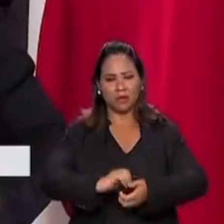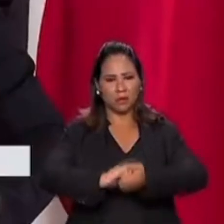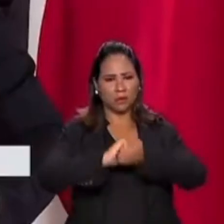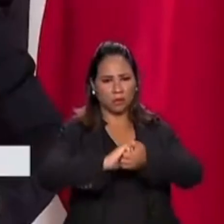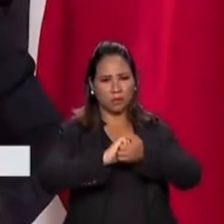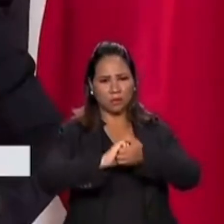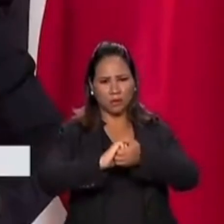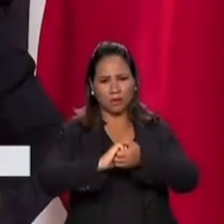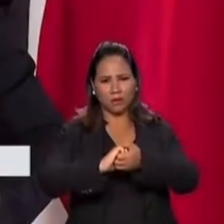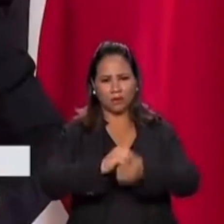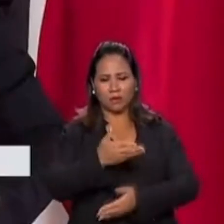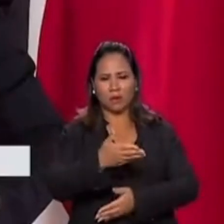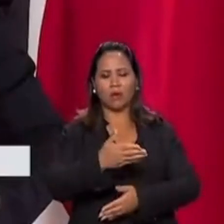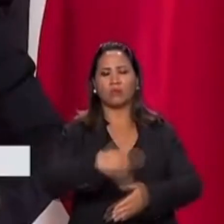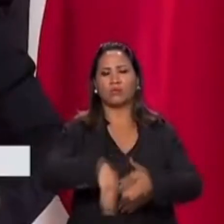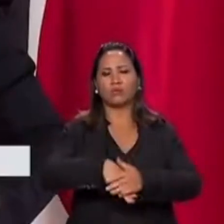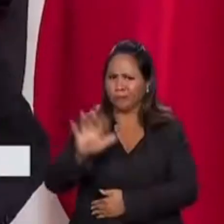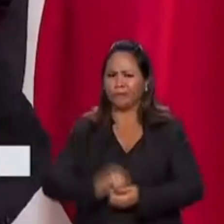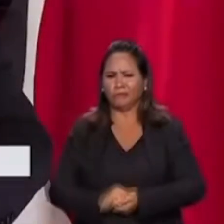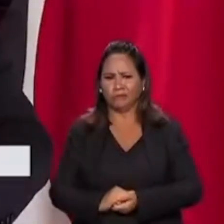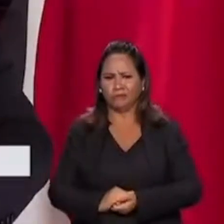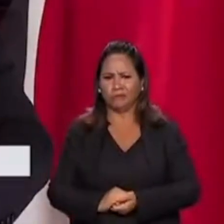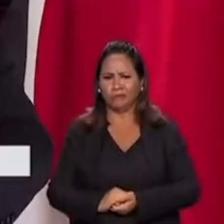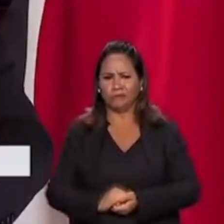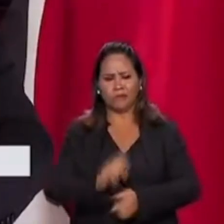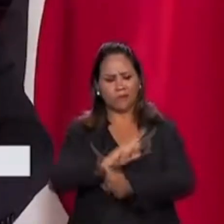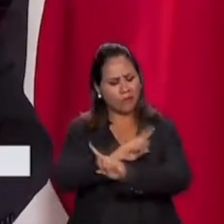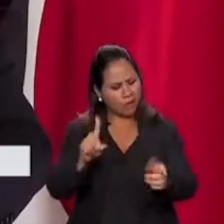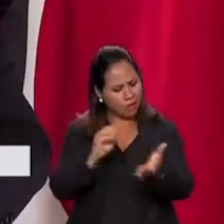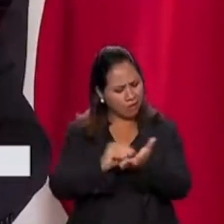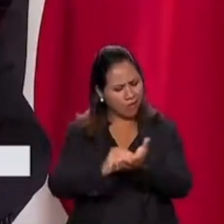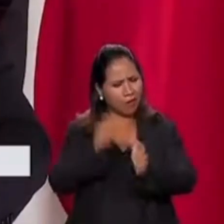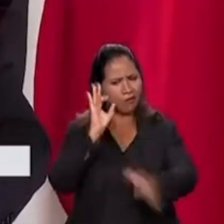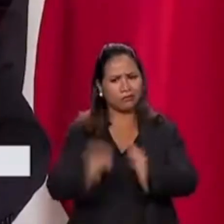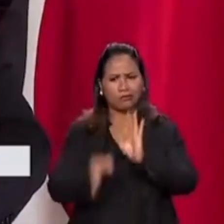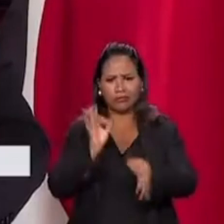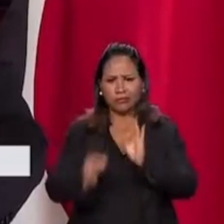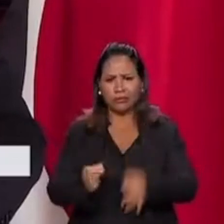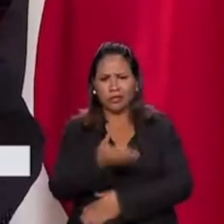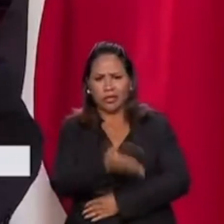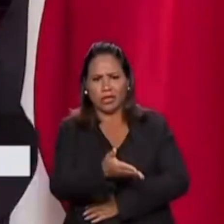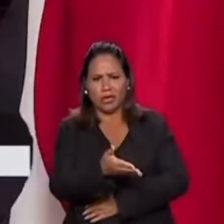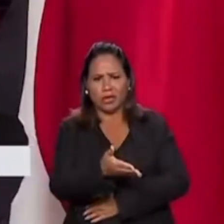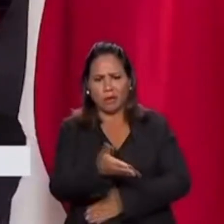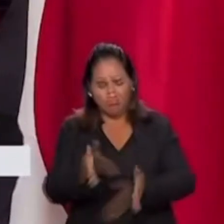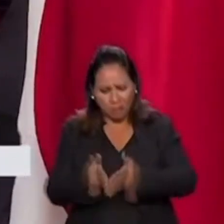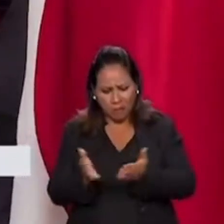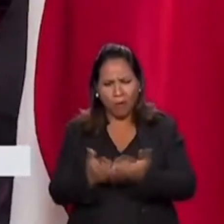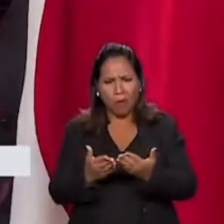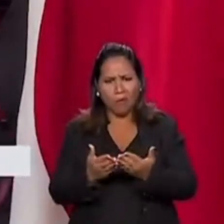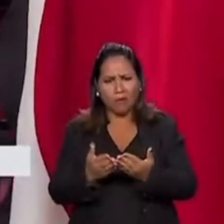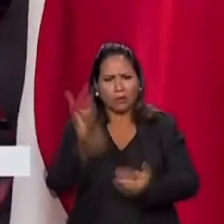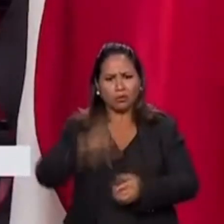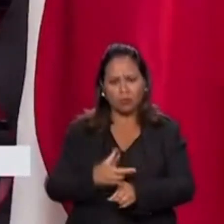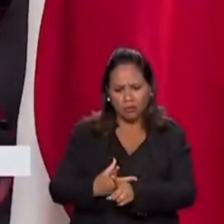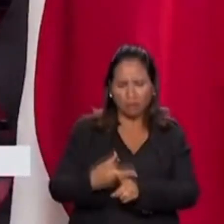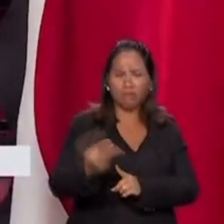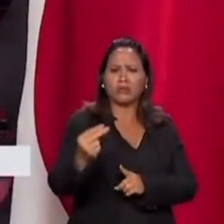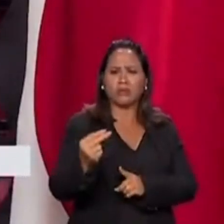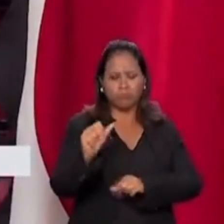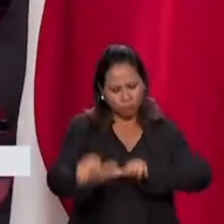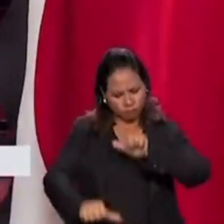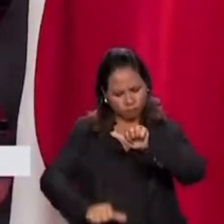ao jogador brasileiro, é justo que um menino pobre, que venceu na vida, que está se